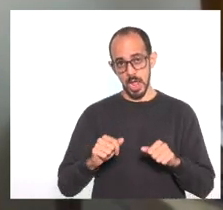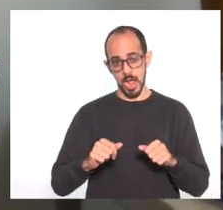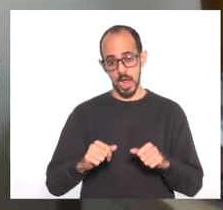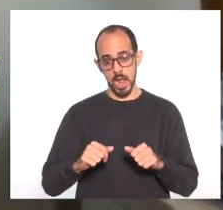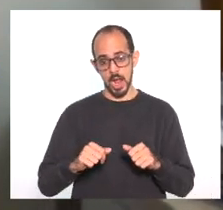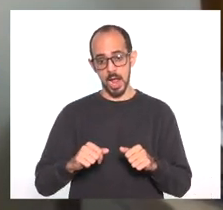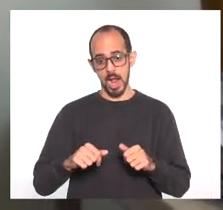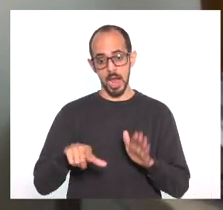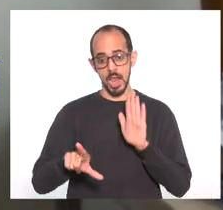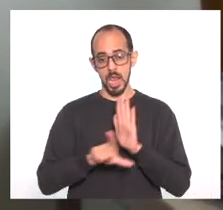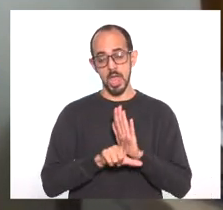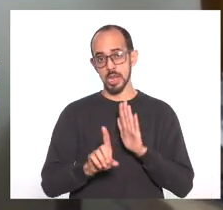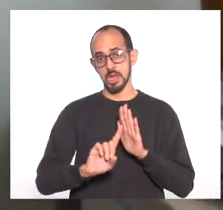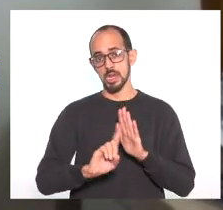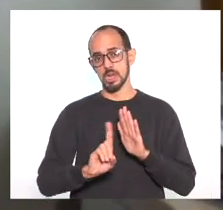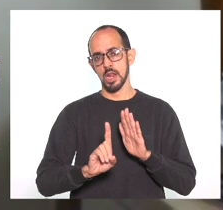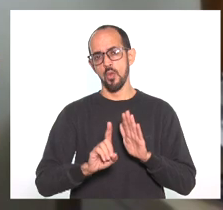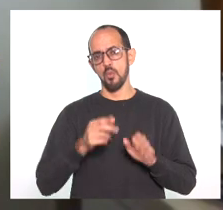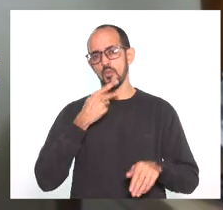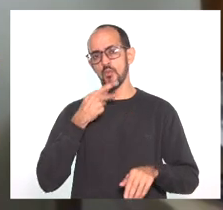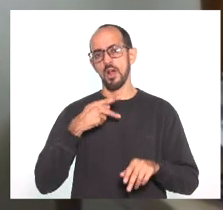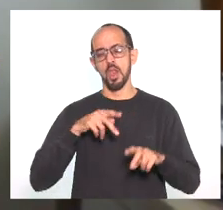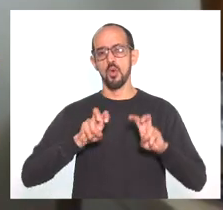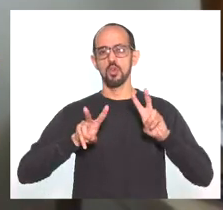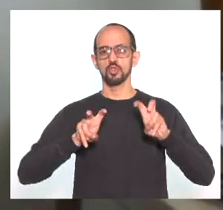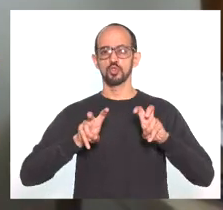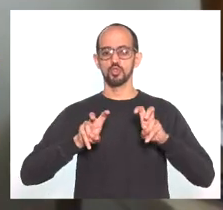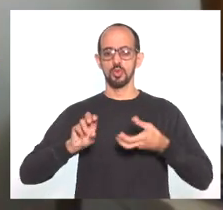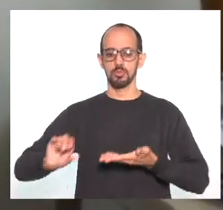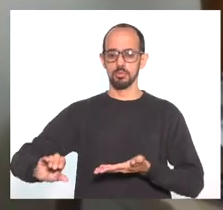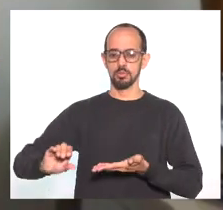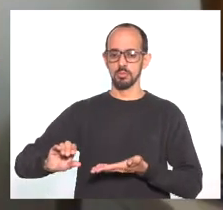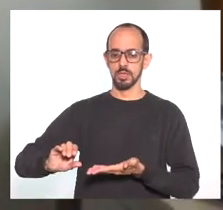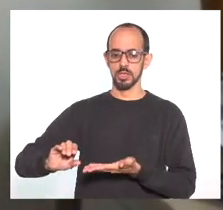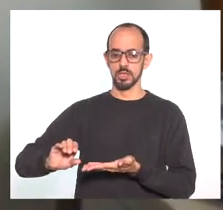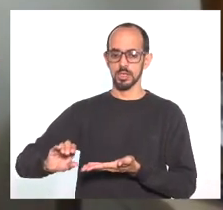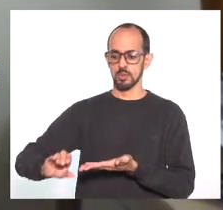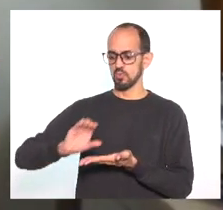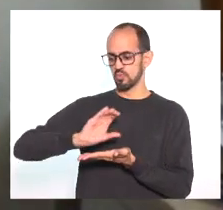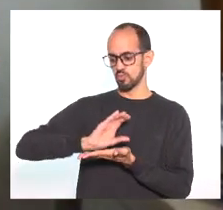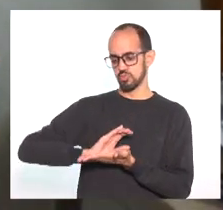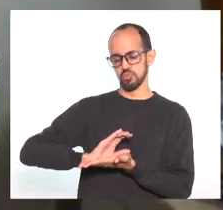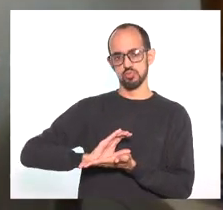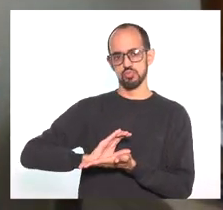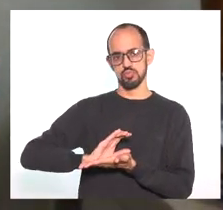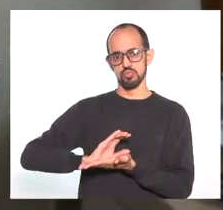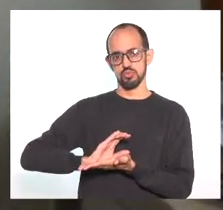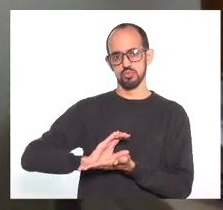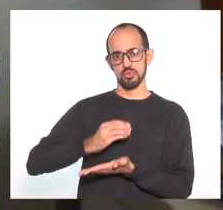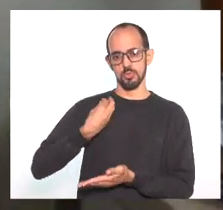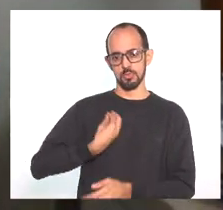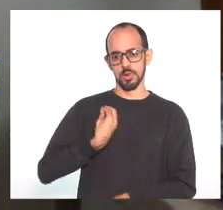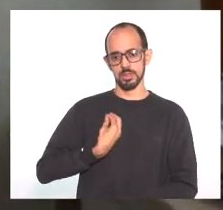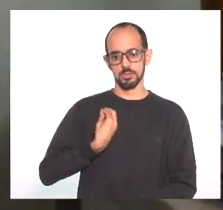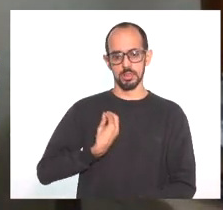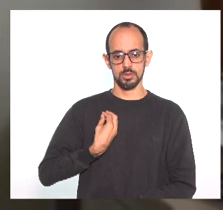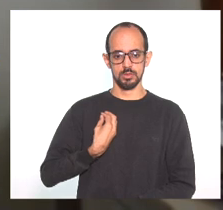tratou de arrecadação de